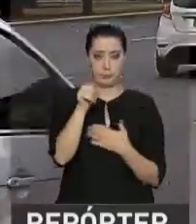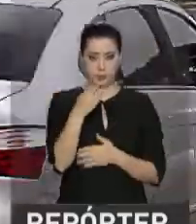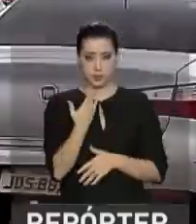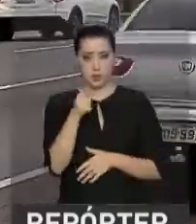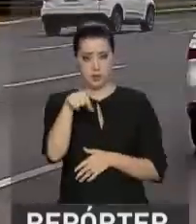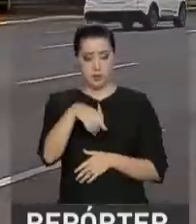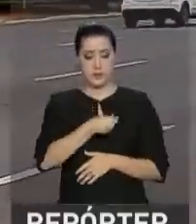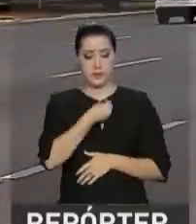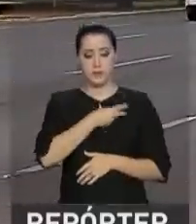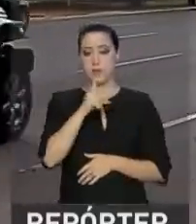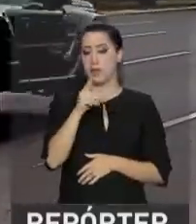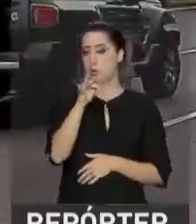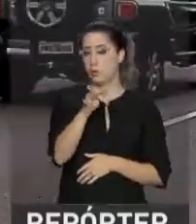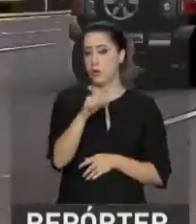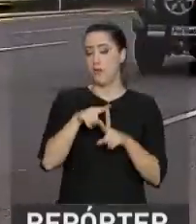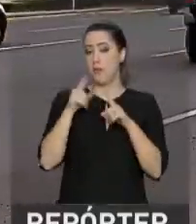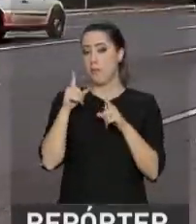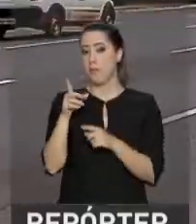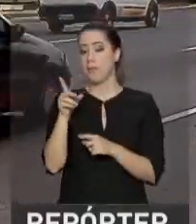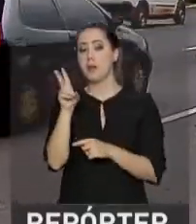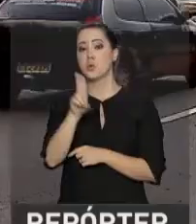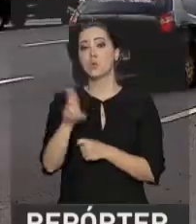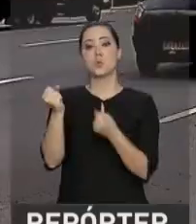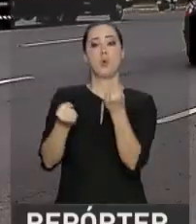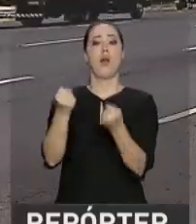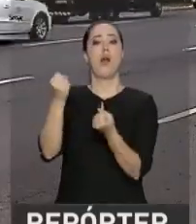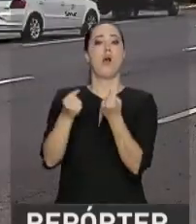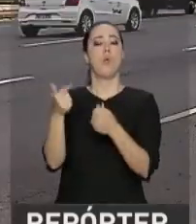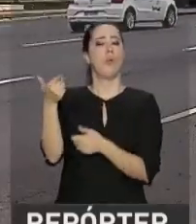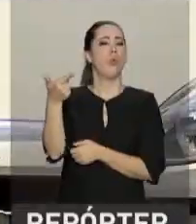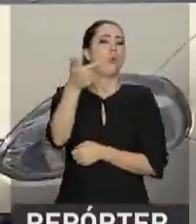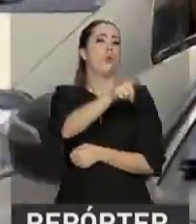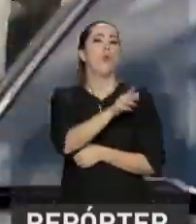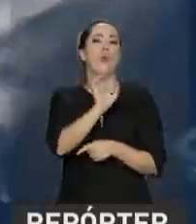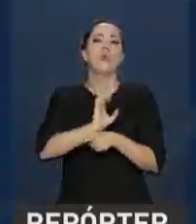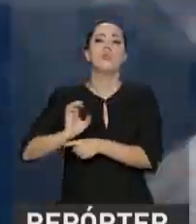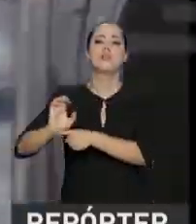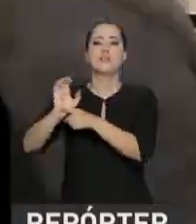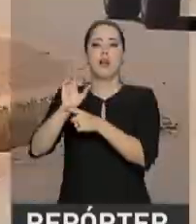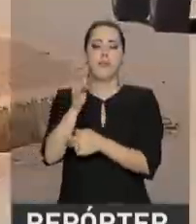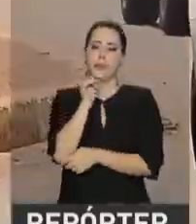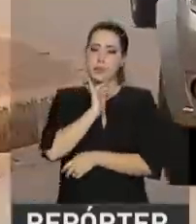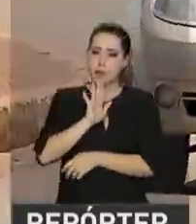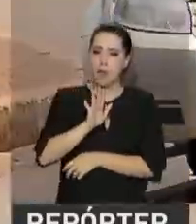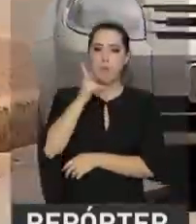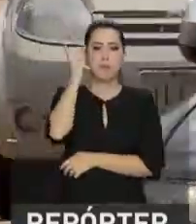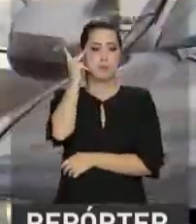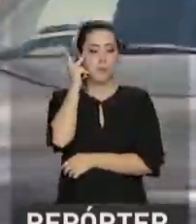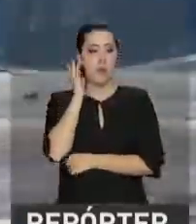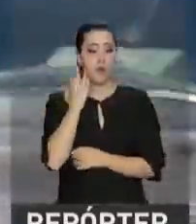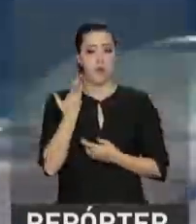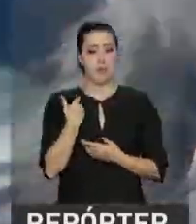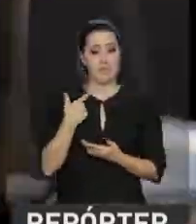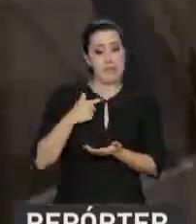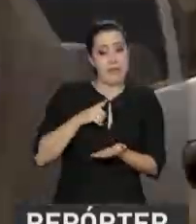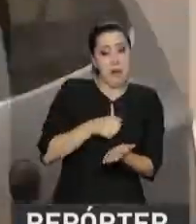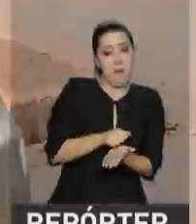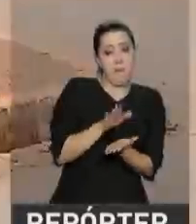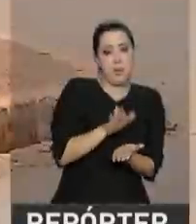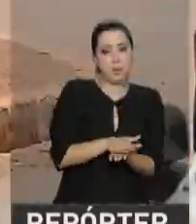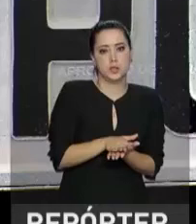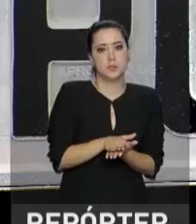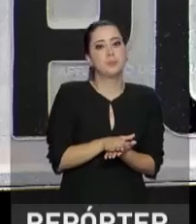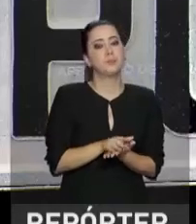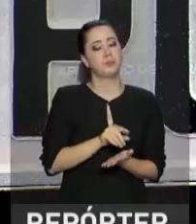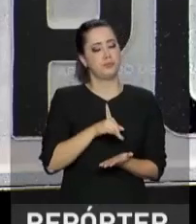distrito federal está utilizando o seu carro no estado de são paulo o fortaleza por exemplo e comete uma infração de trânsito